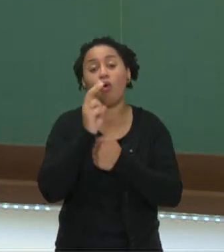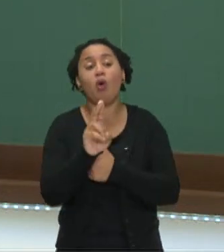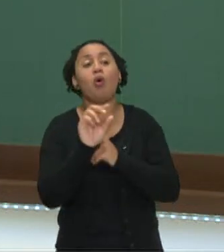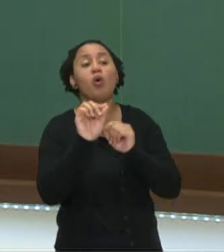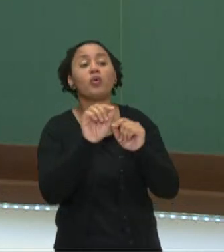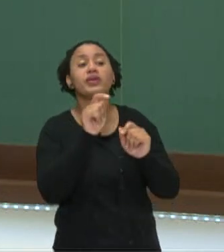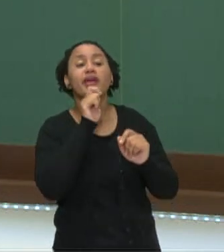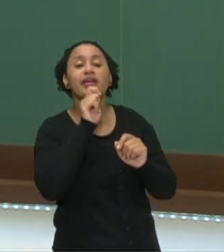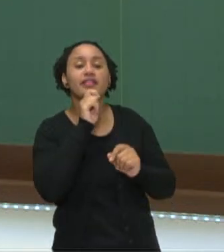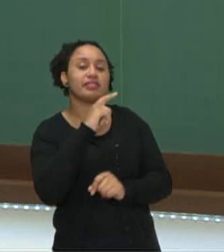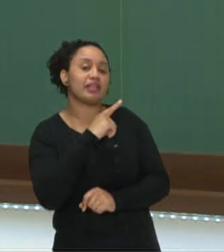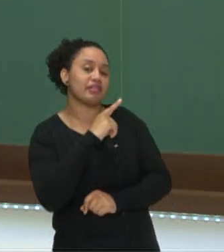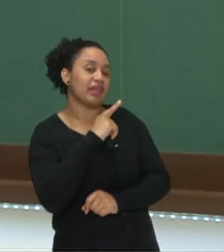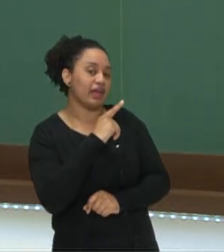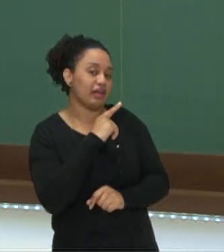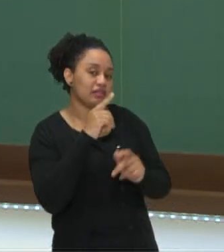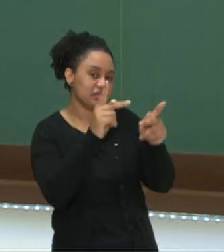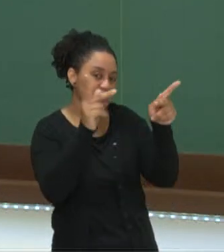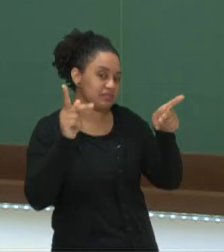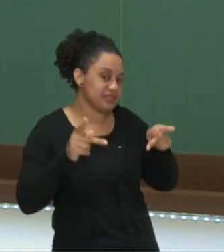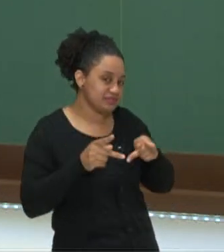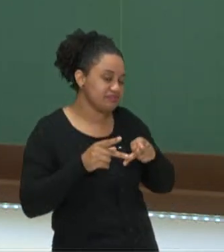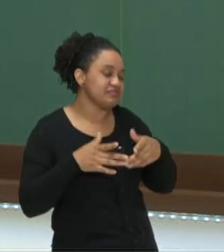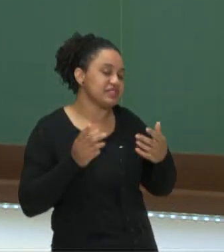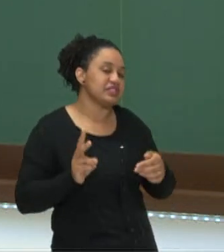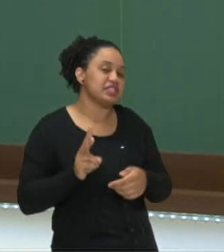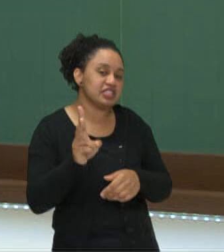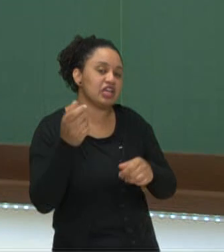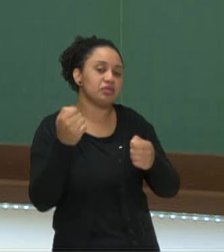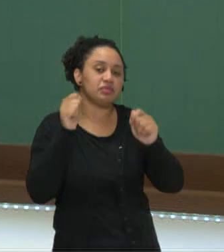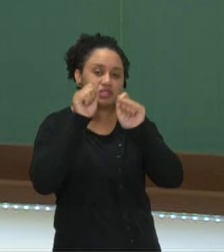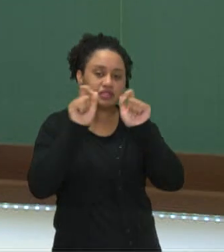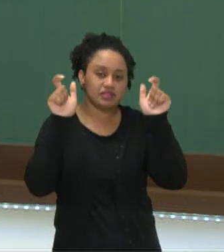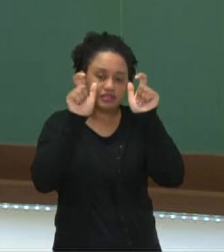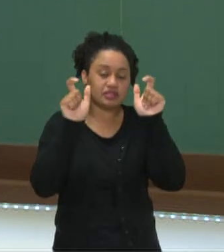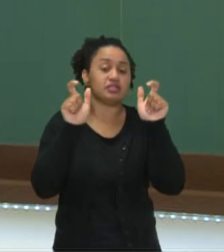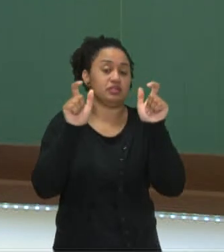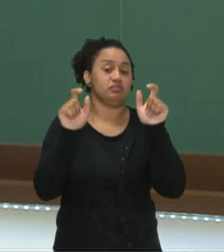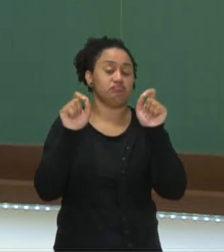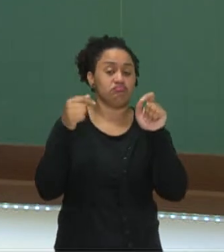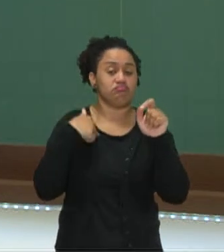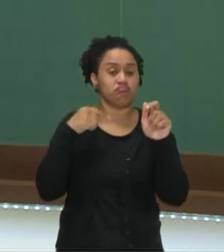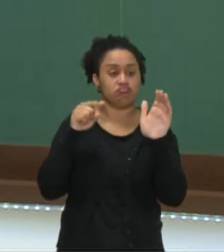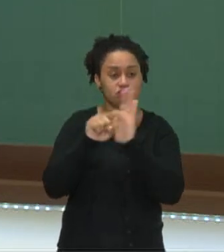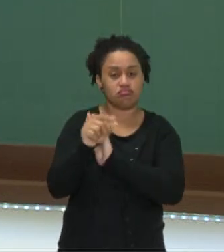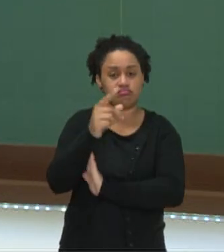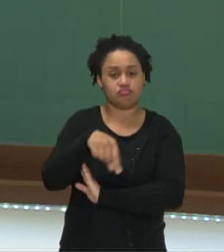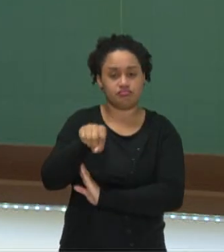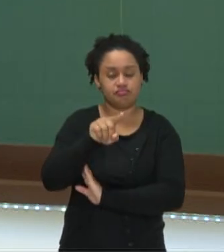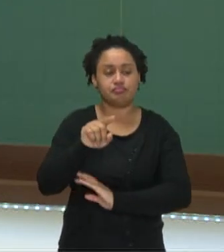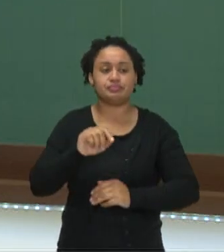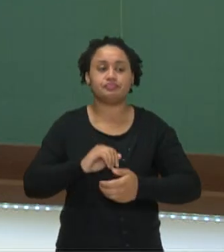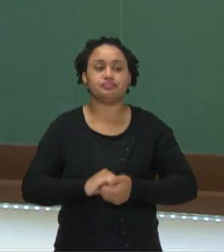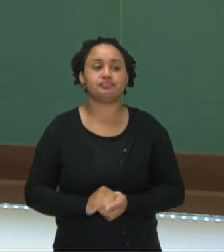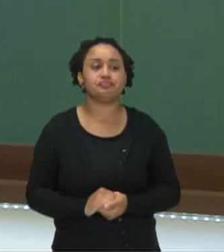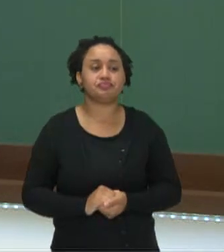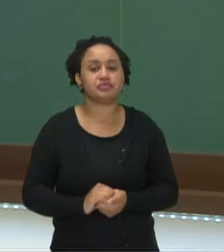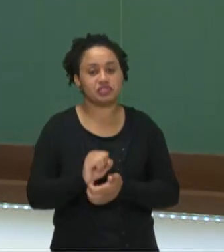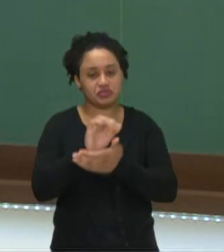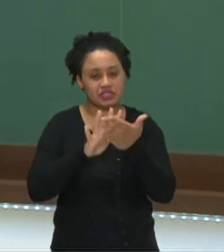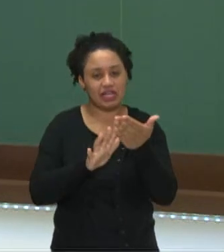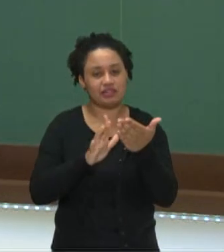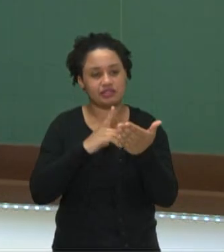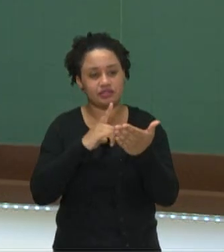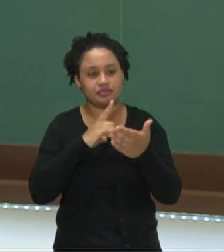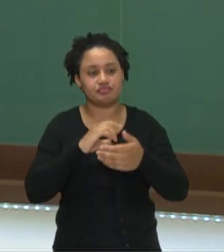está falando da parte que sobrou? Então, sempre tem que estar prestando atenção nisso na sua pergunta. Agora, observe o